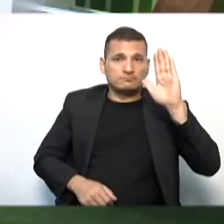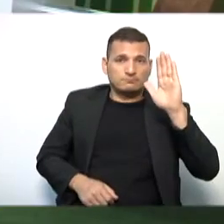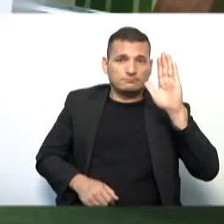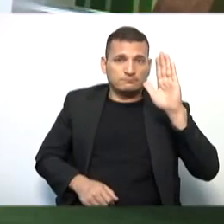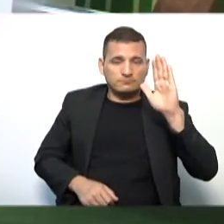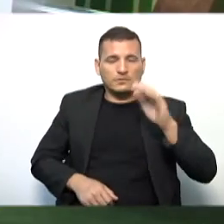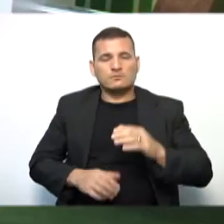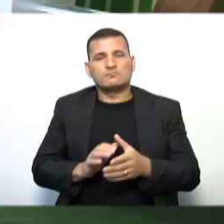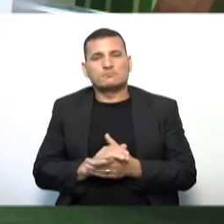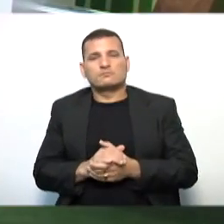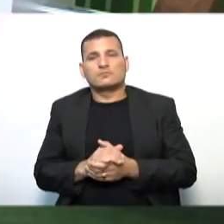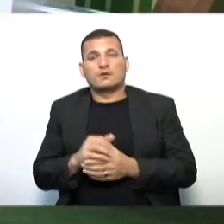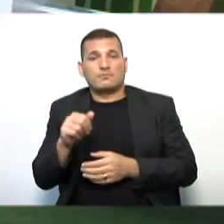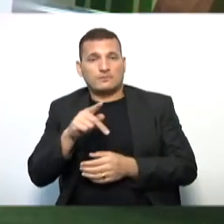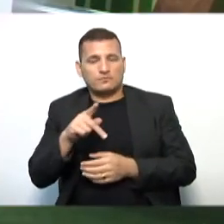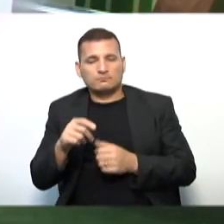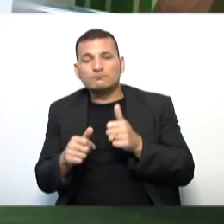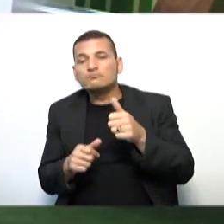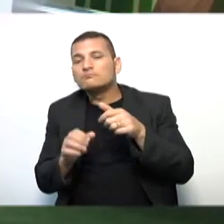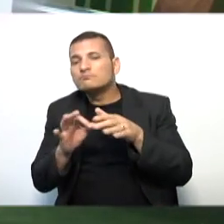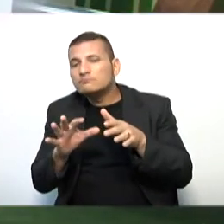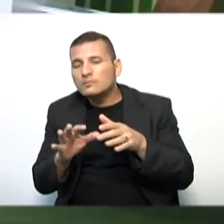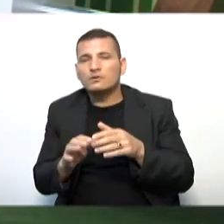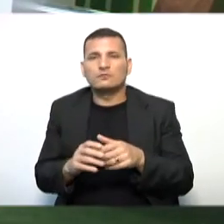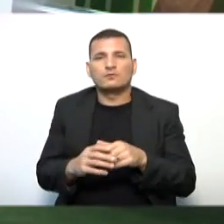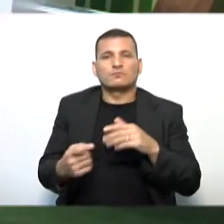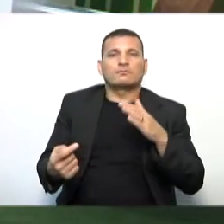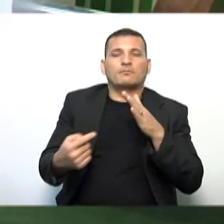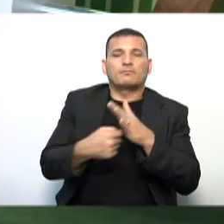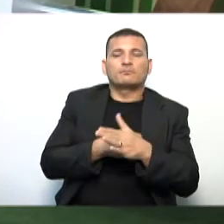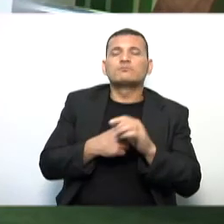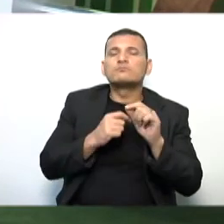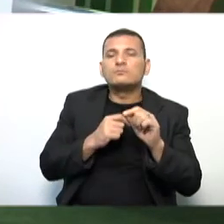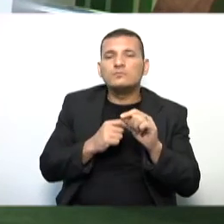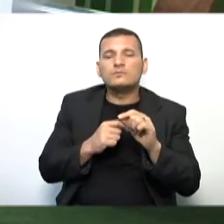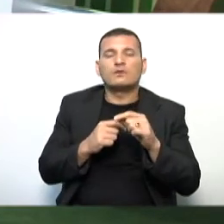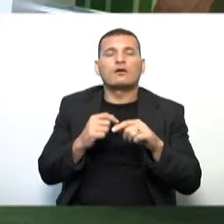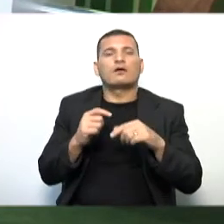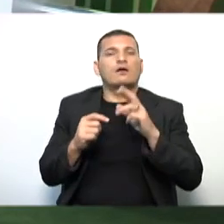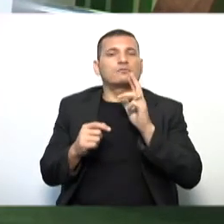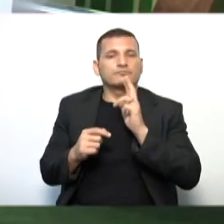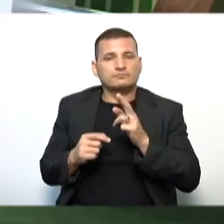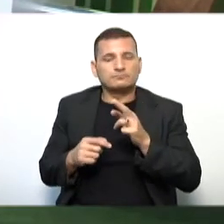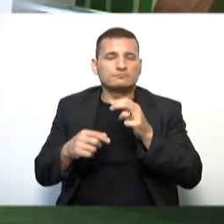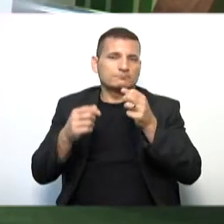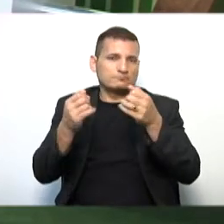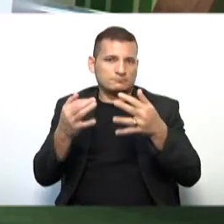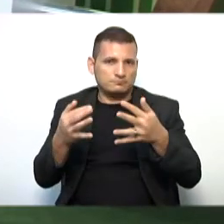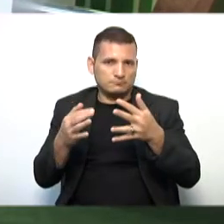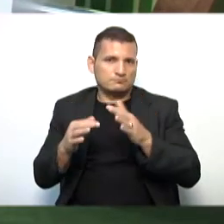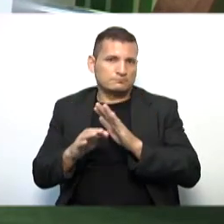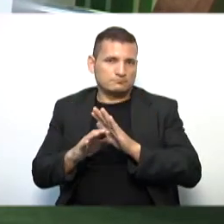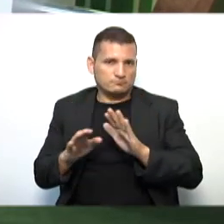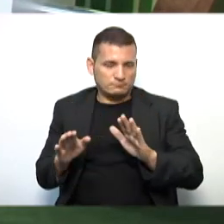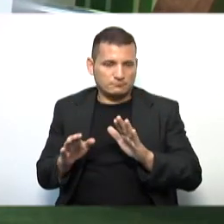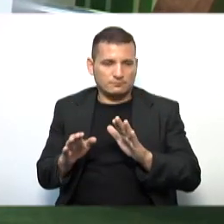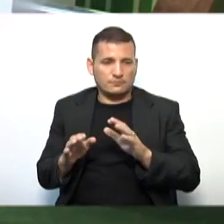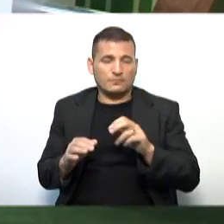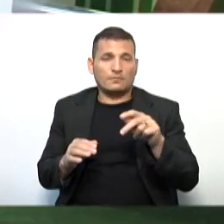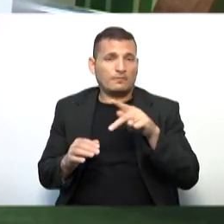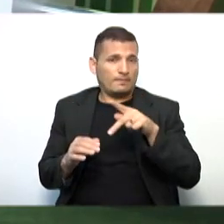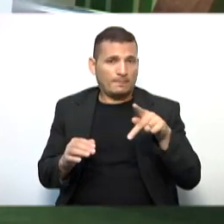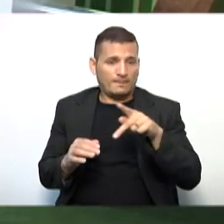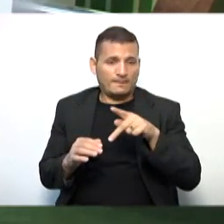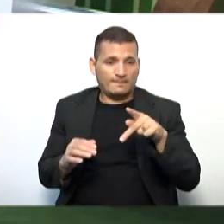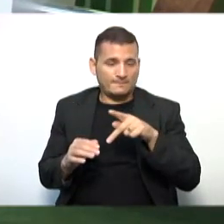processador autoriza, aí pergunta, faz comentário, enfim. Aí o professor,